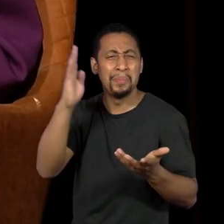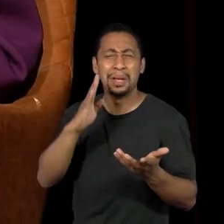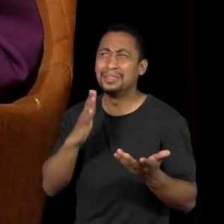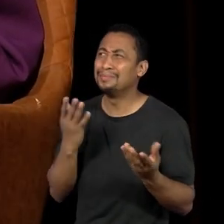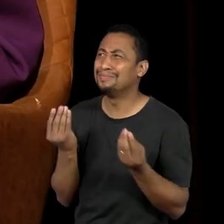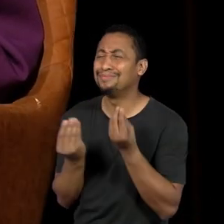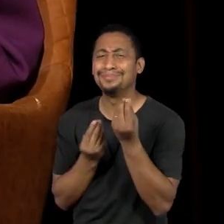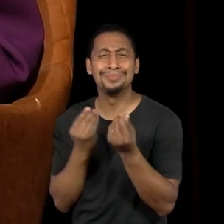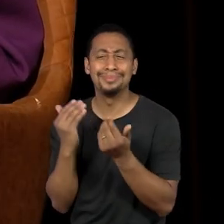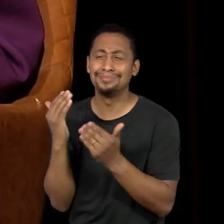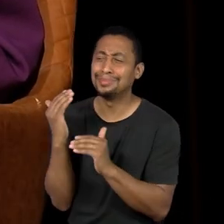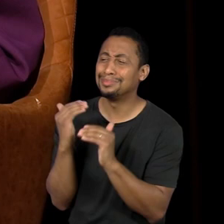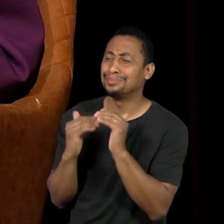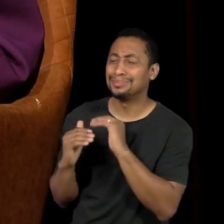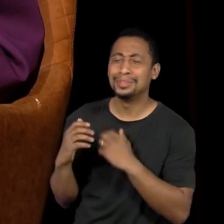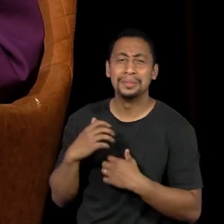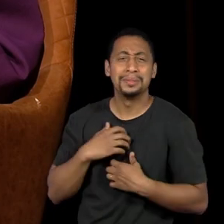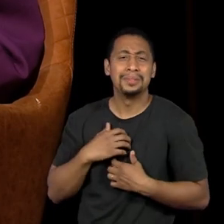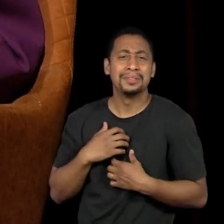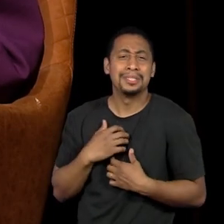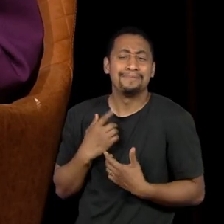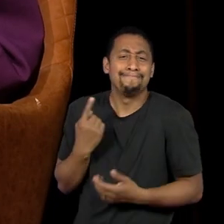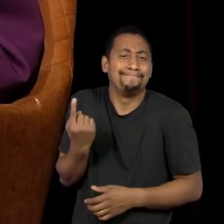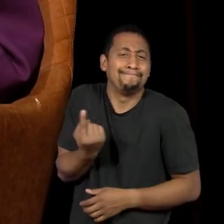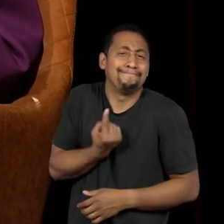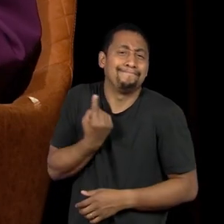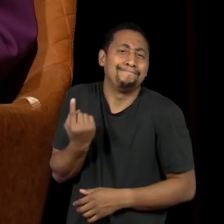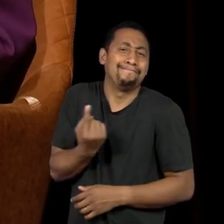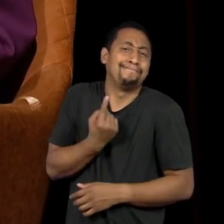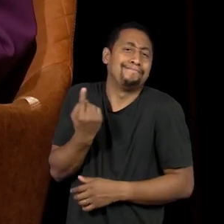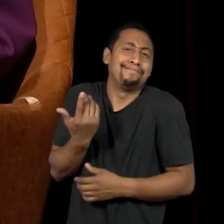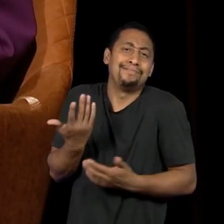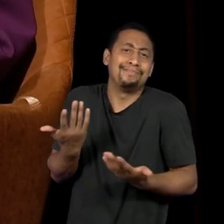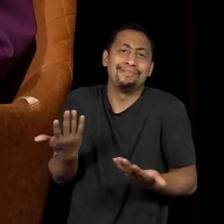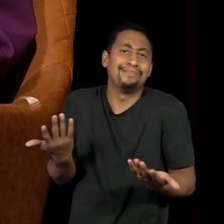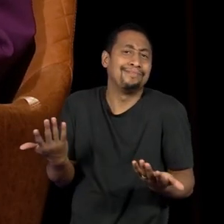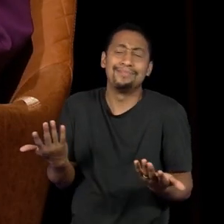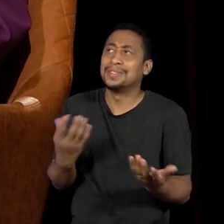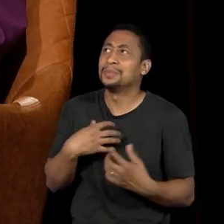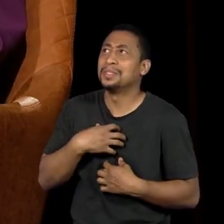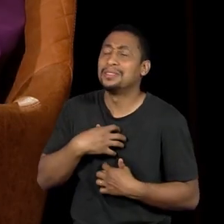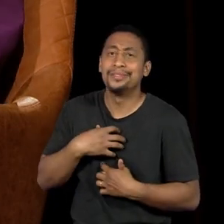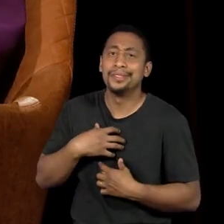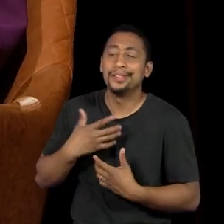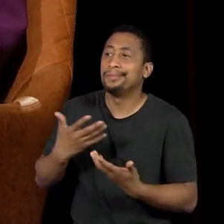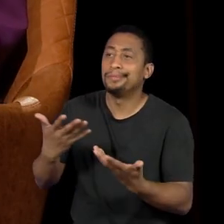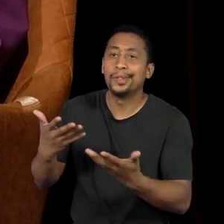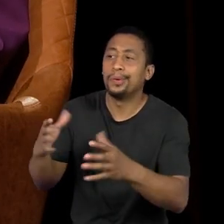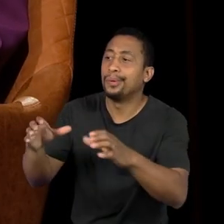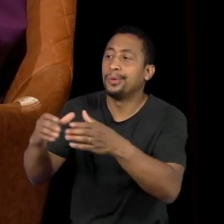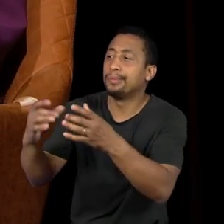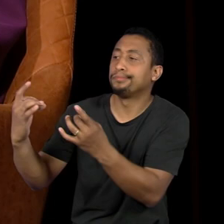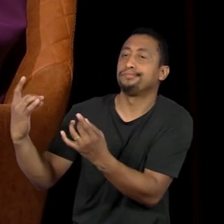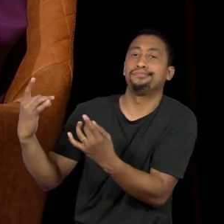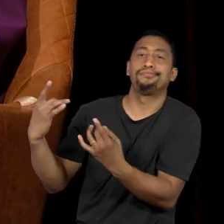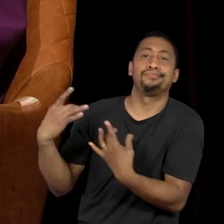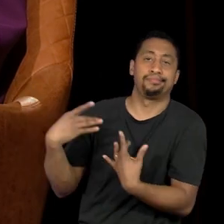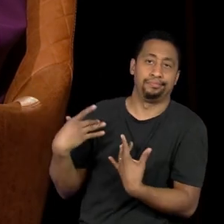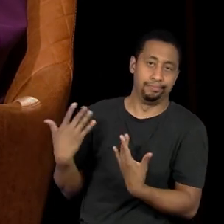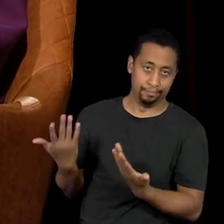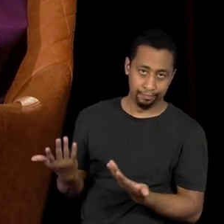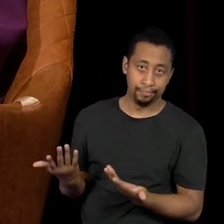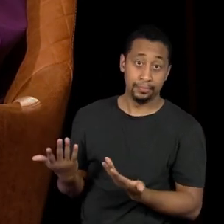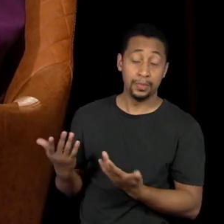me senti muito abandonado. Muito abandonado. As aulas do Teatro Municipal do Rio de Janeiro eram